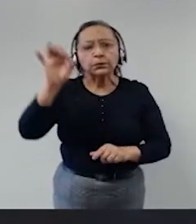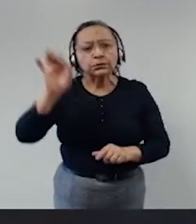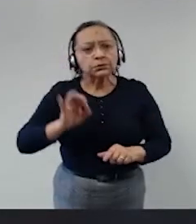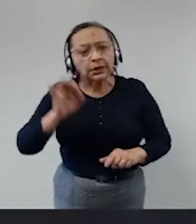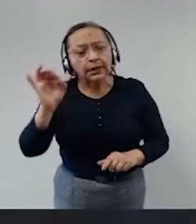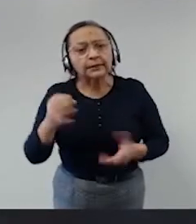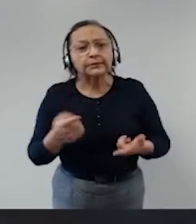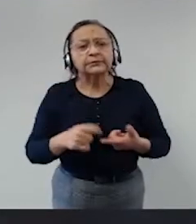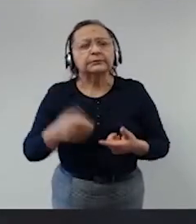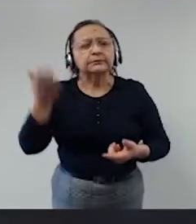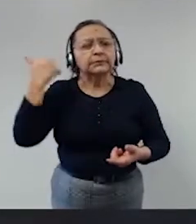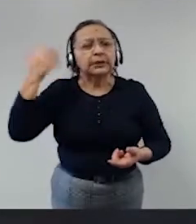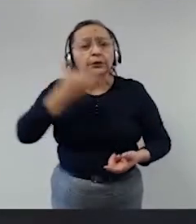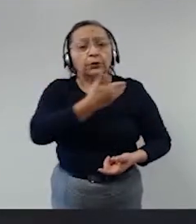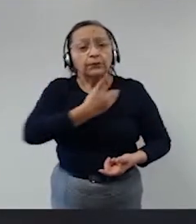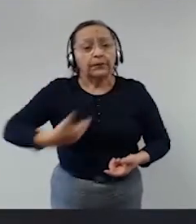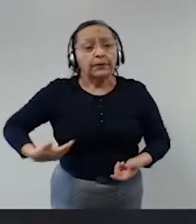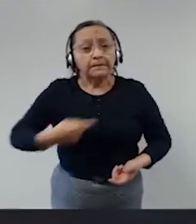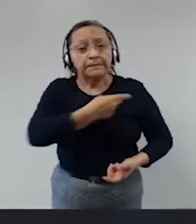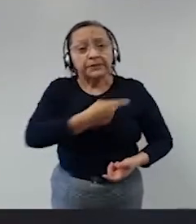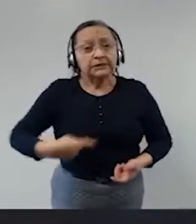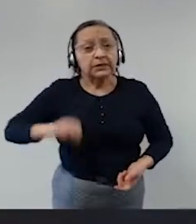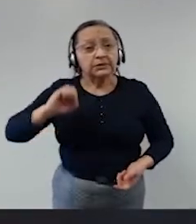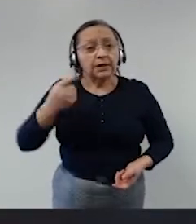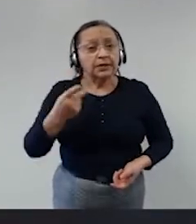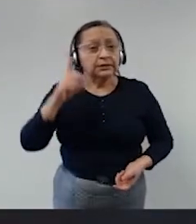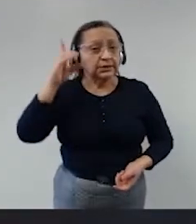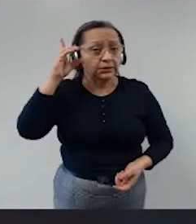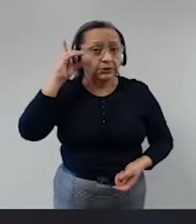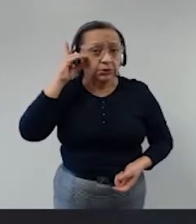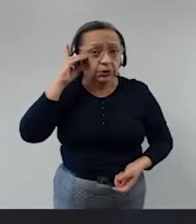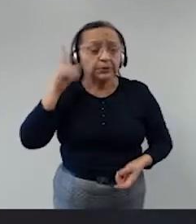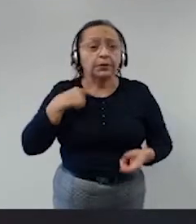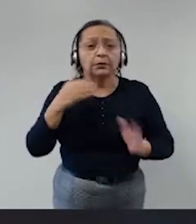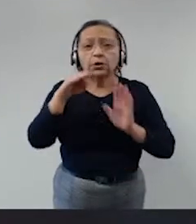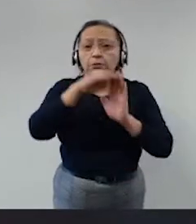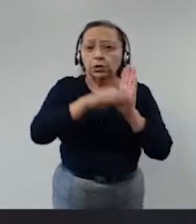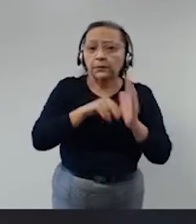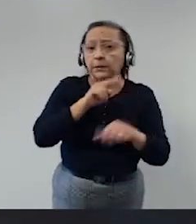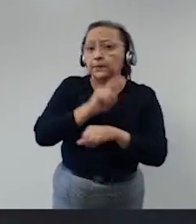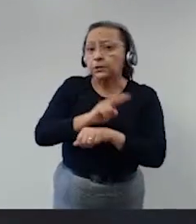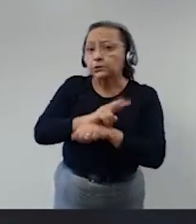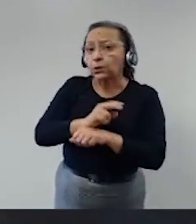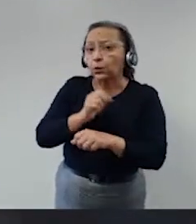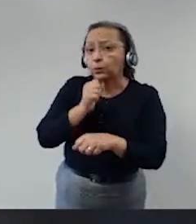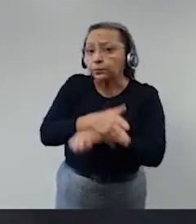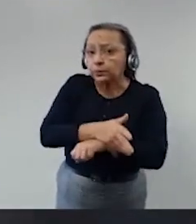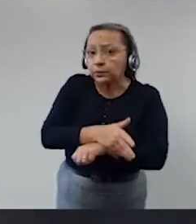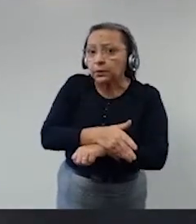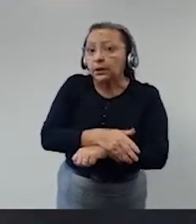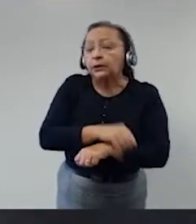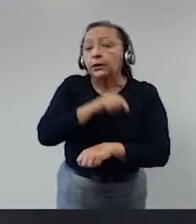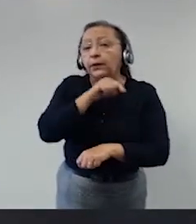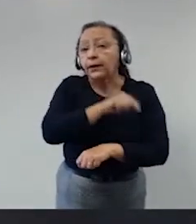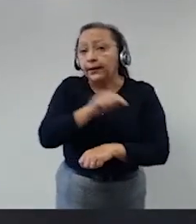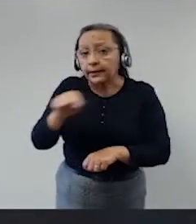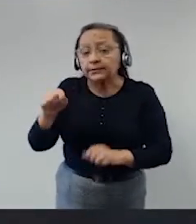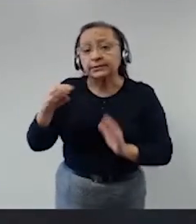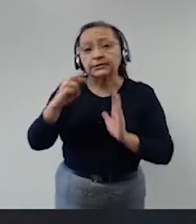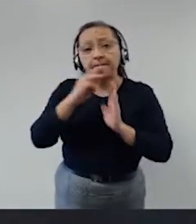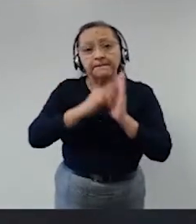no governo da presidenta Dilma, o Programa de Proteção ao Emprego, tais medidas